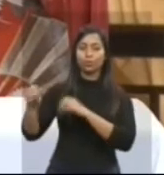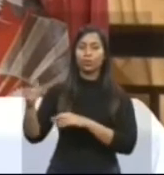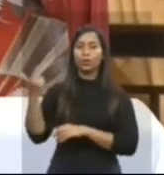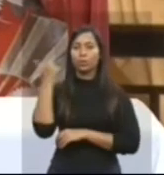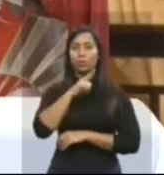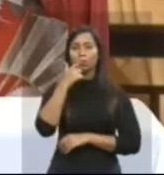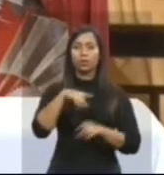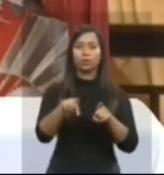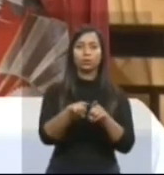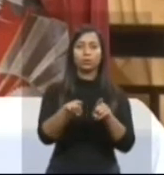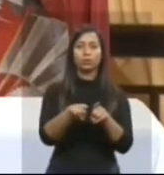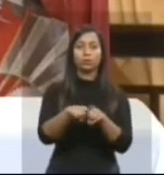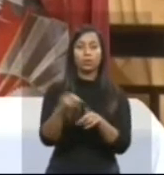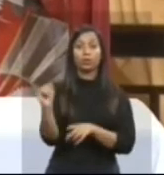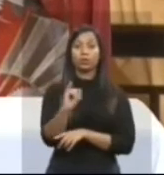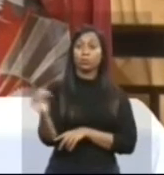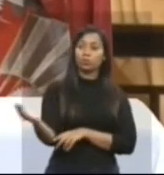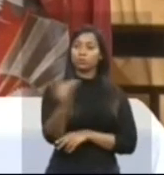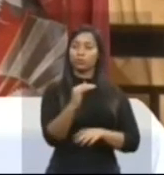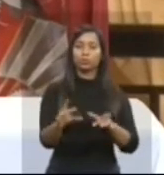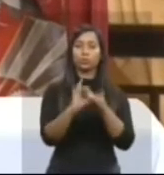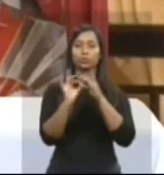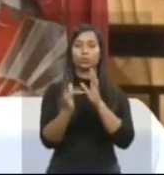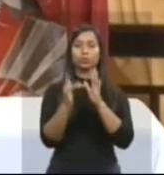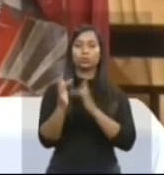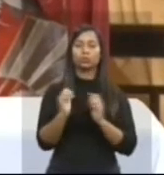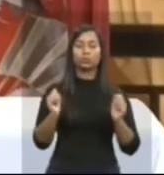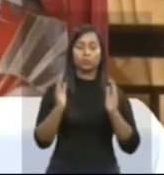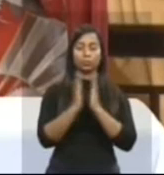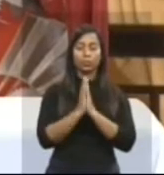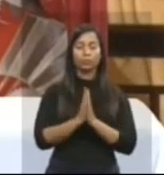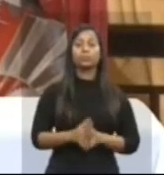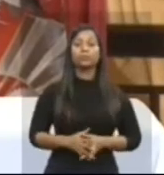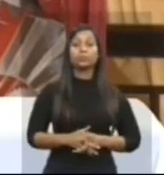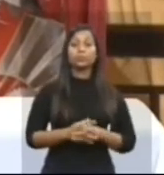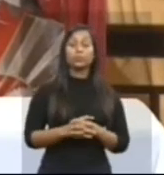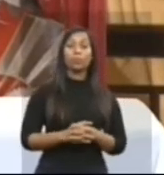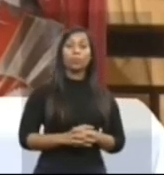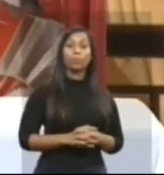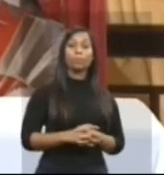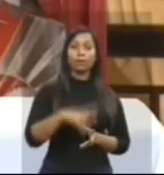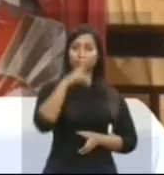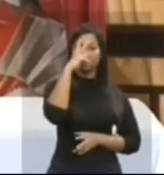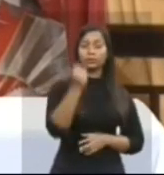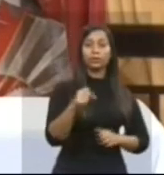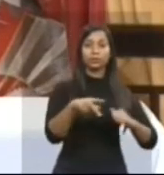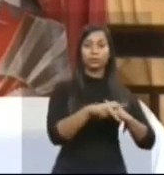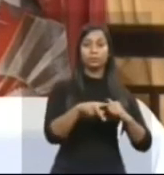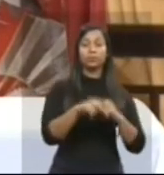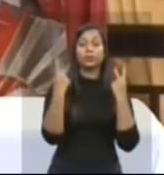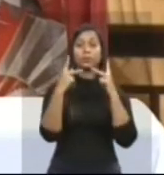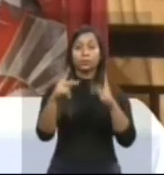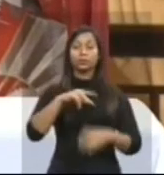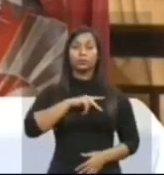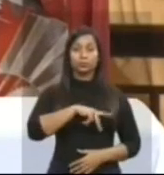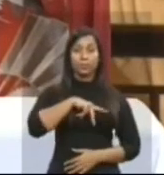conquistar também novos irmãos para Cristo. Amém. Que a autoridade de Pedro e a pregação